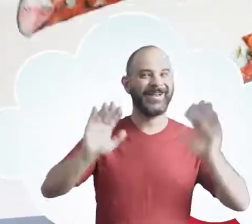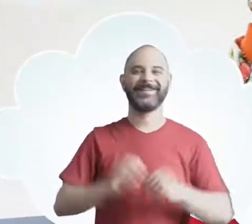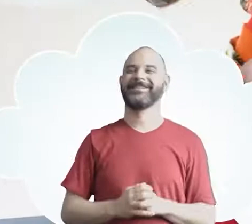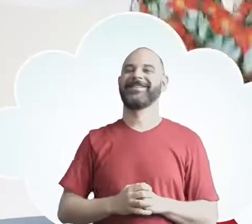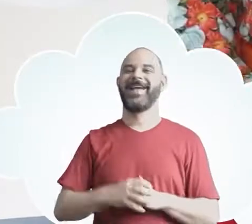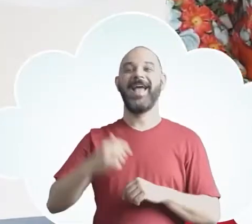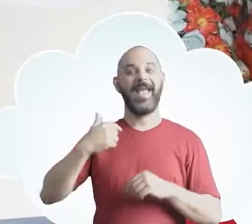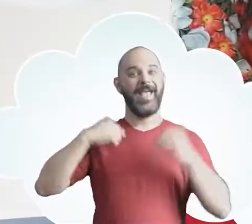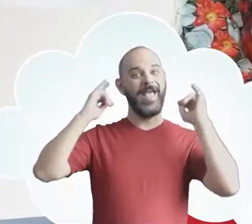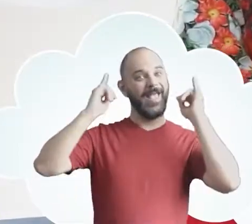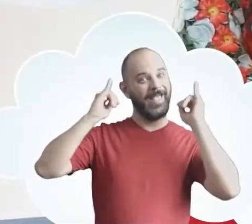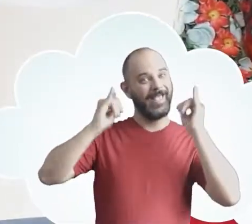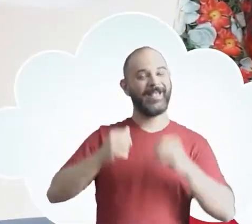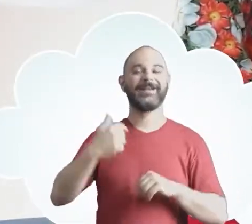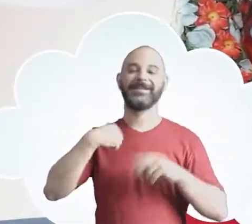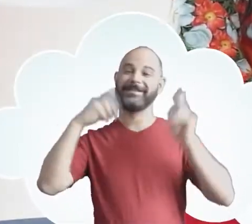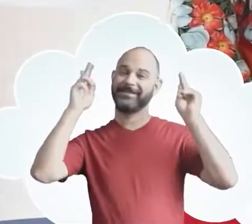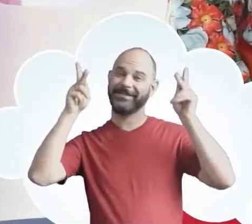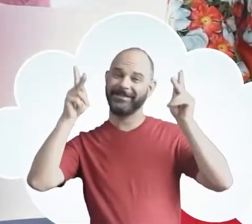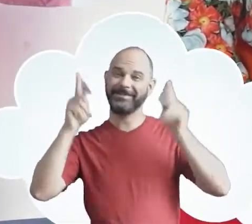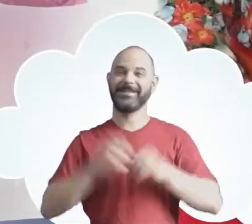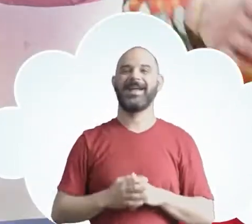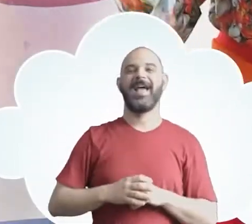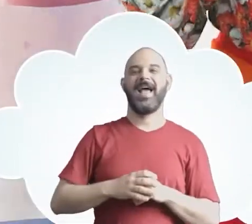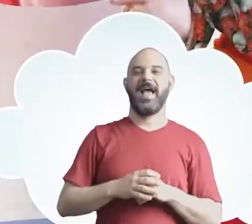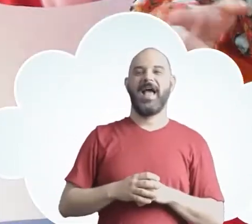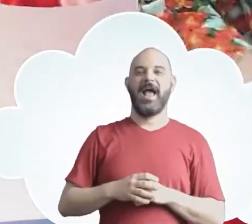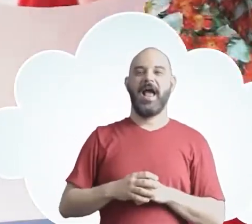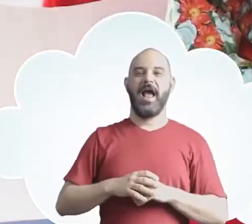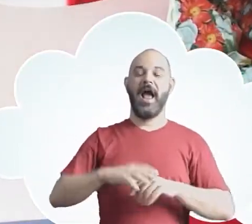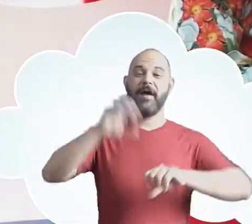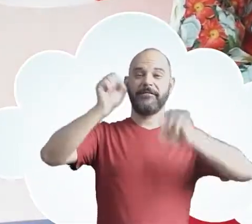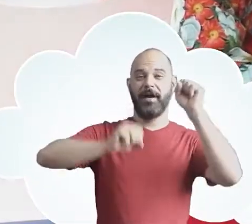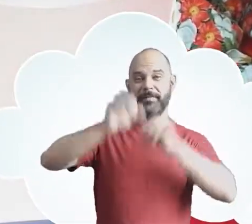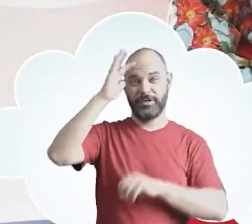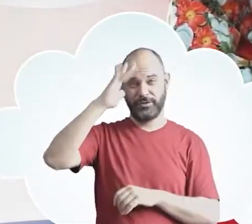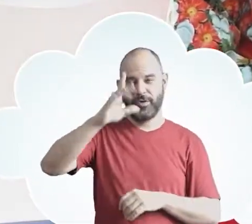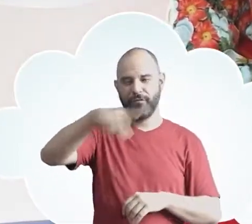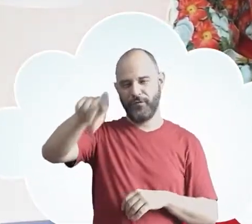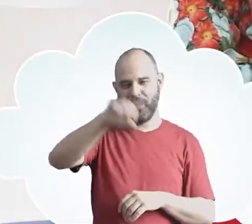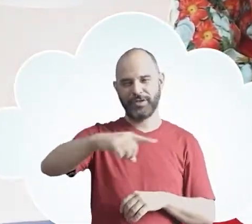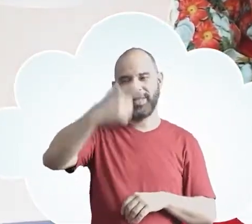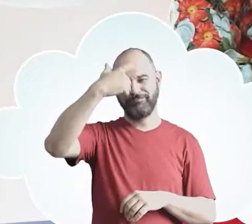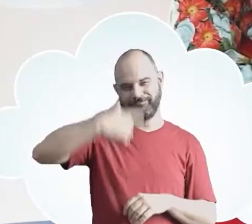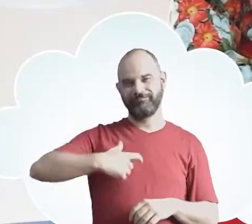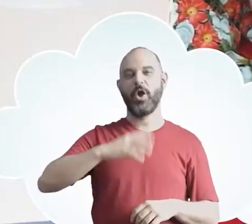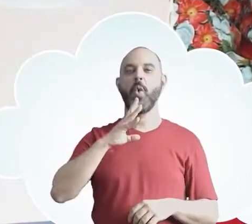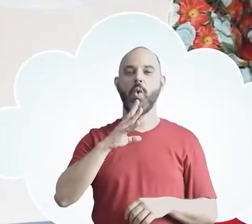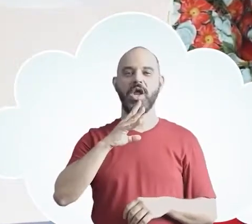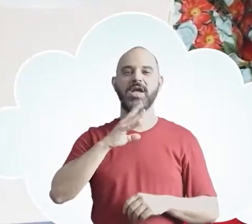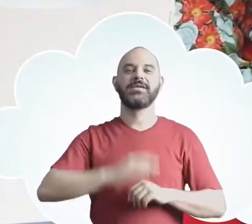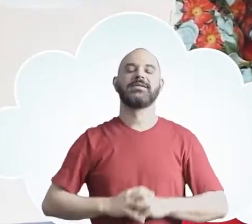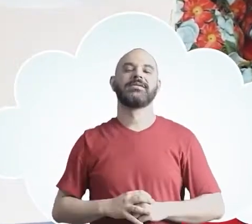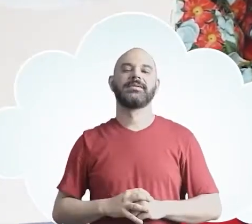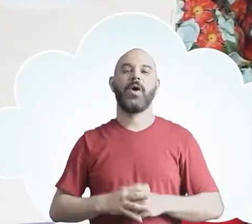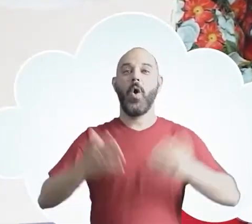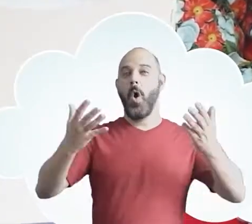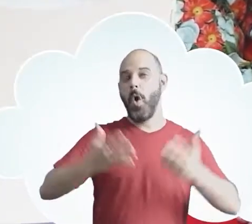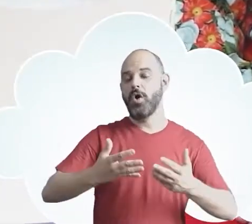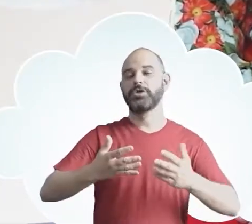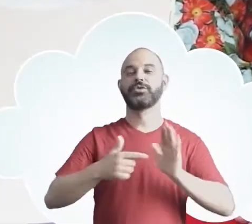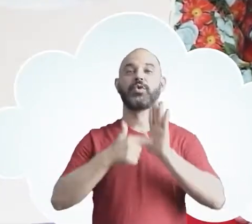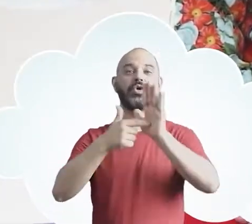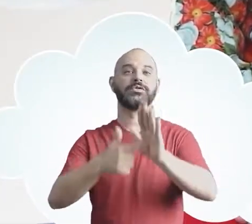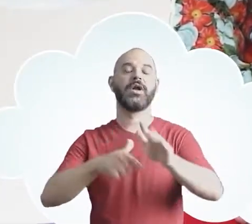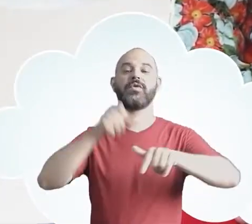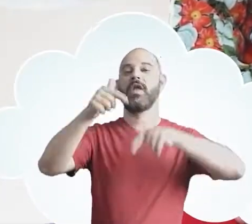Olá! Olá, eu sou a Isatian. Eu sou o Dango Kim. Na Fábrica de Sonhos, vocês já conhecem a gente. E hoje nós vamos falar